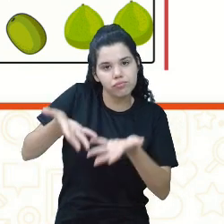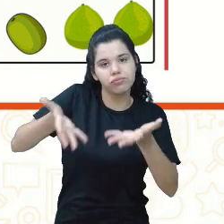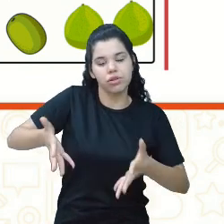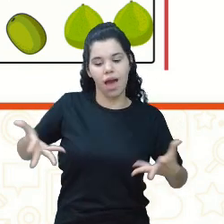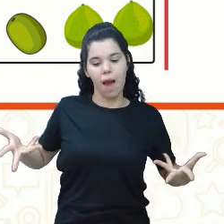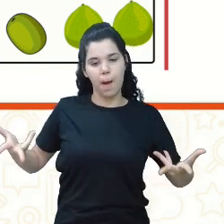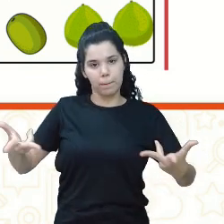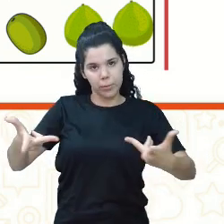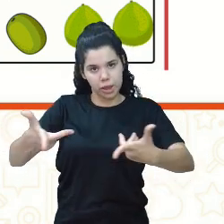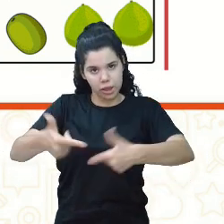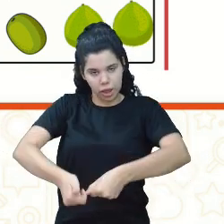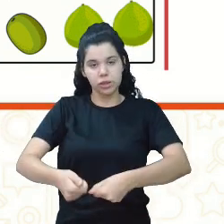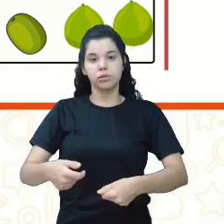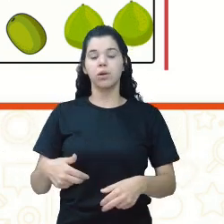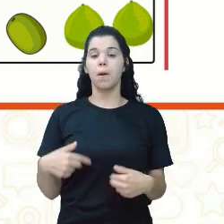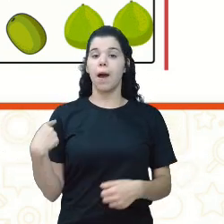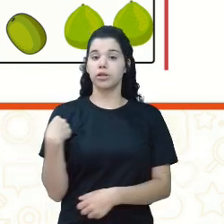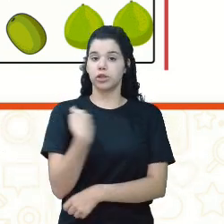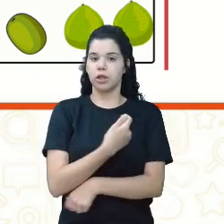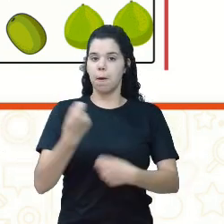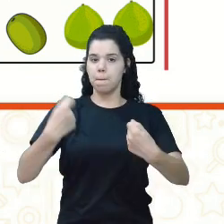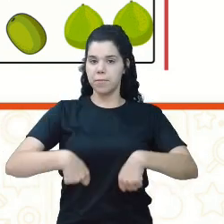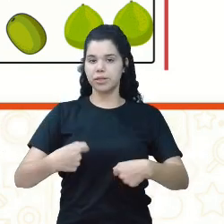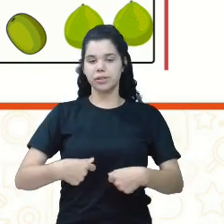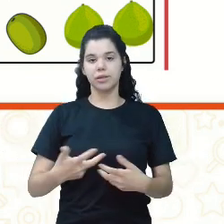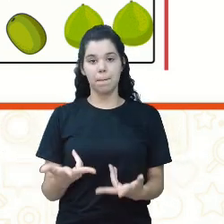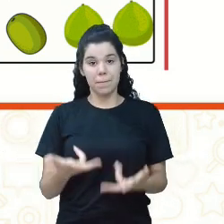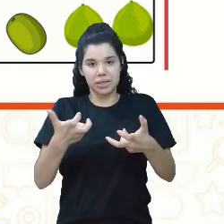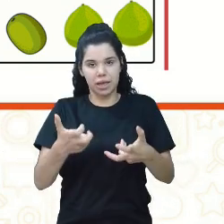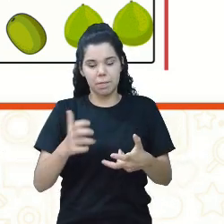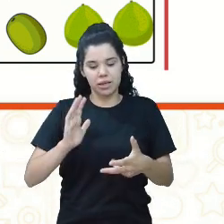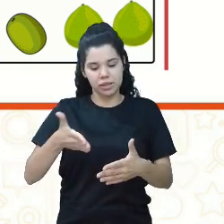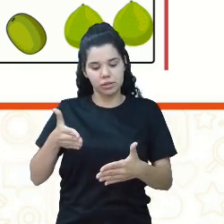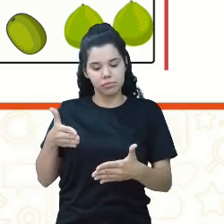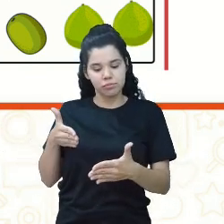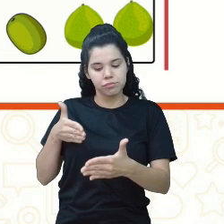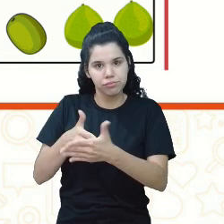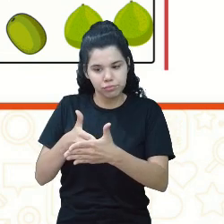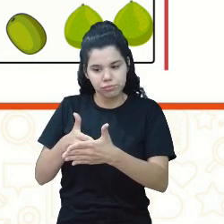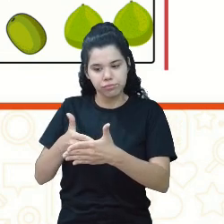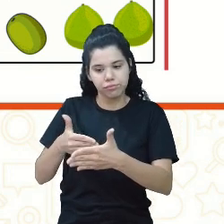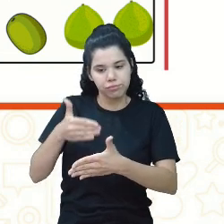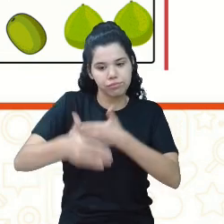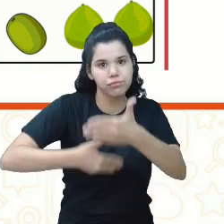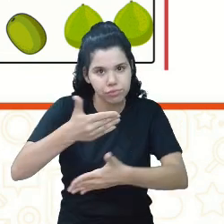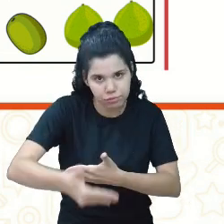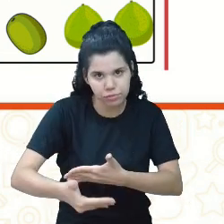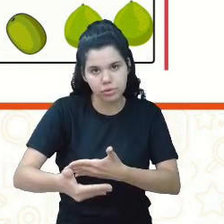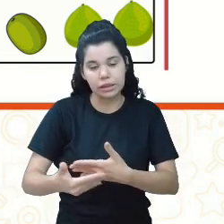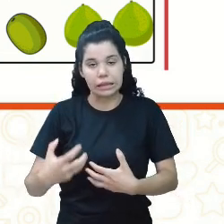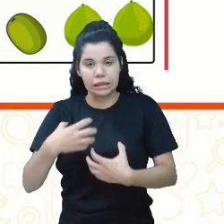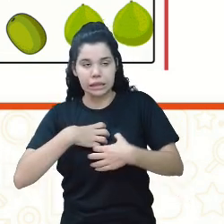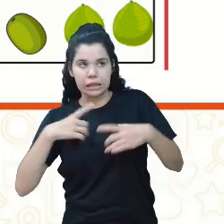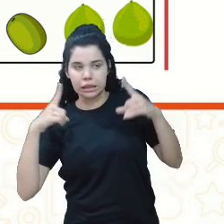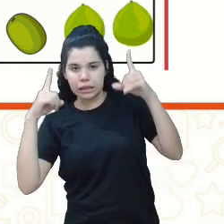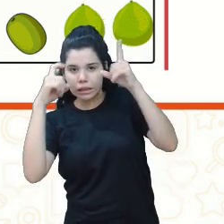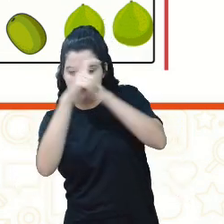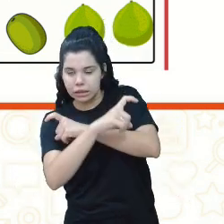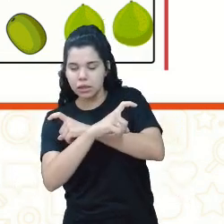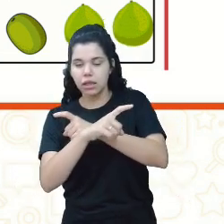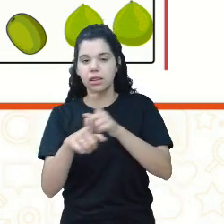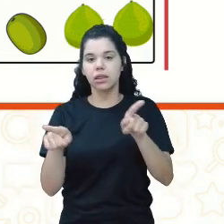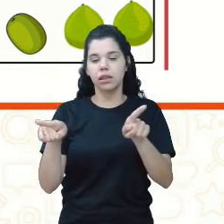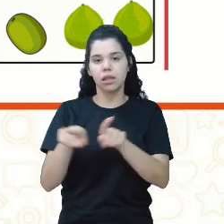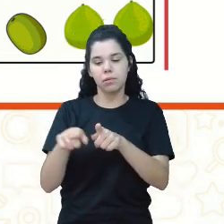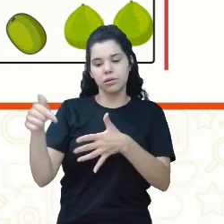habilidades. Então, a gente precisa perceber os progressos, as pausas, as dificuldades, essas